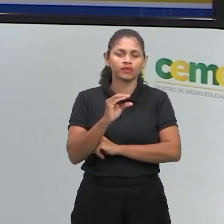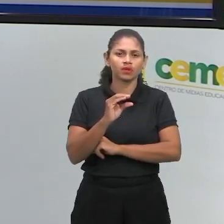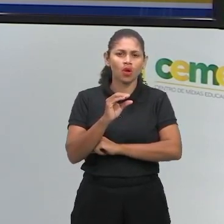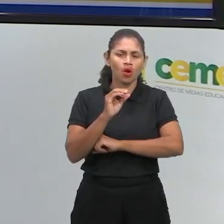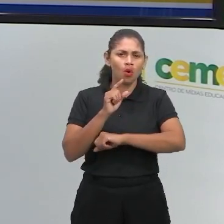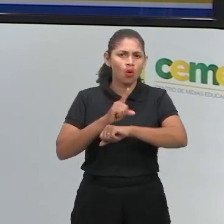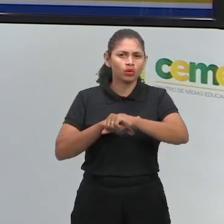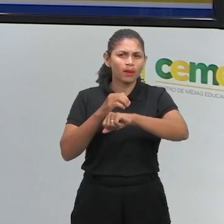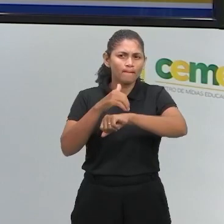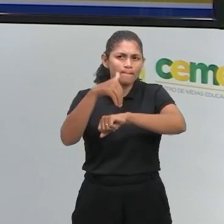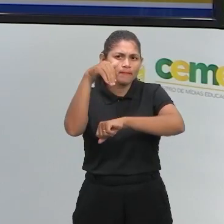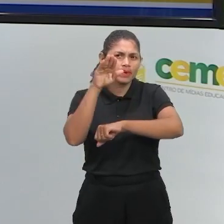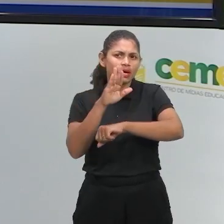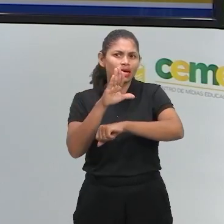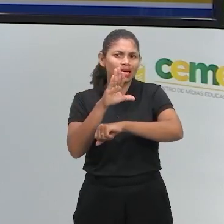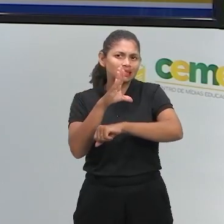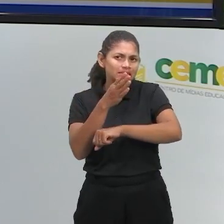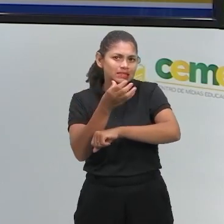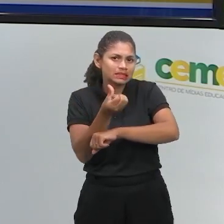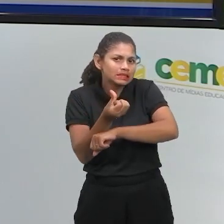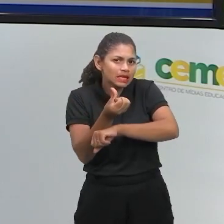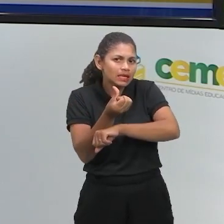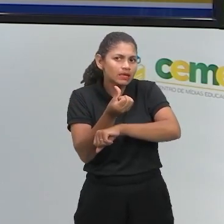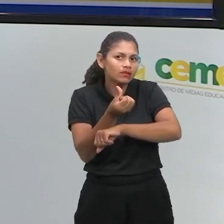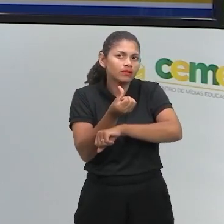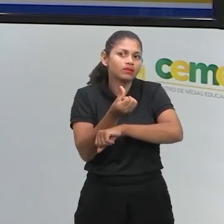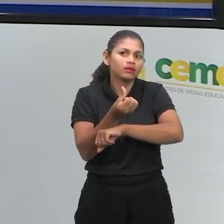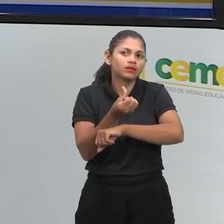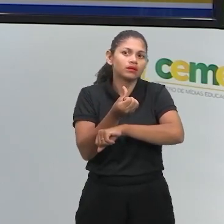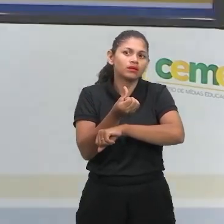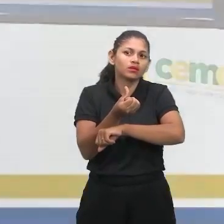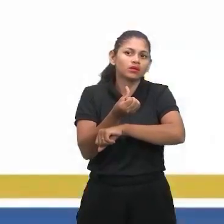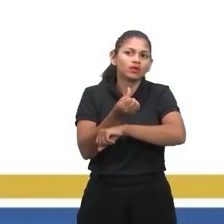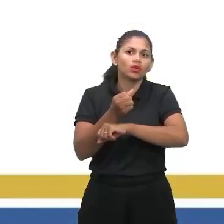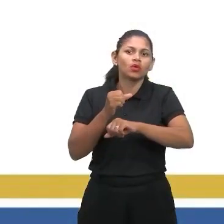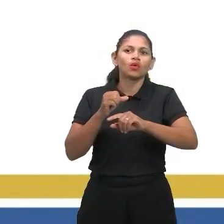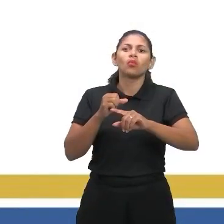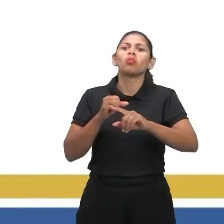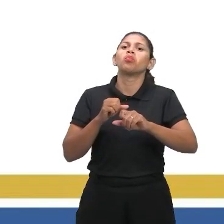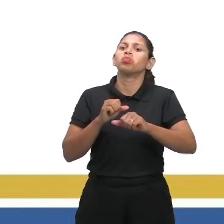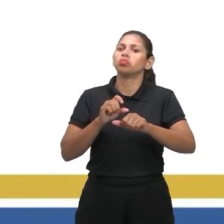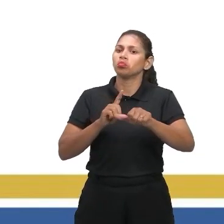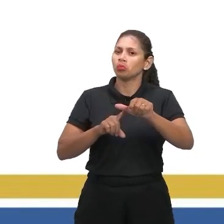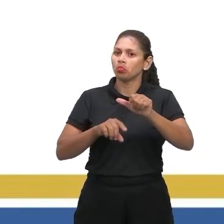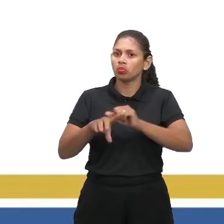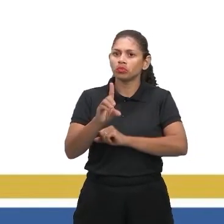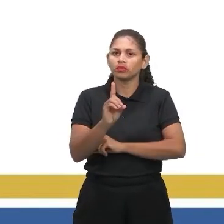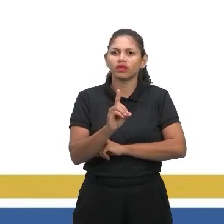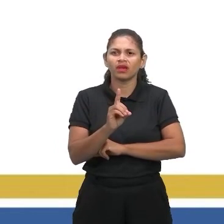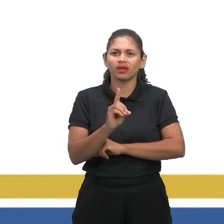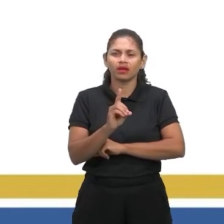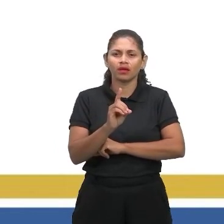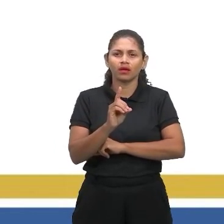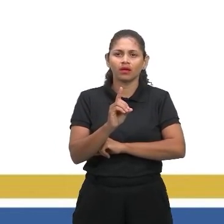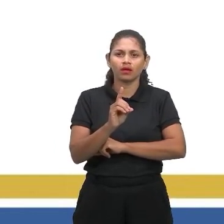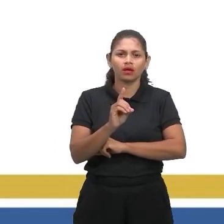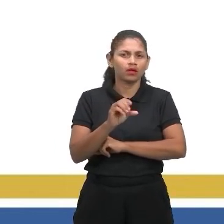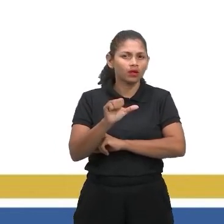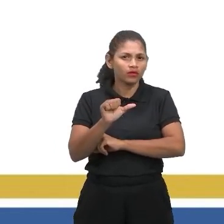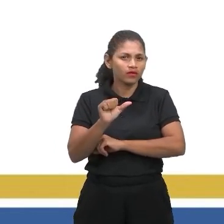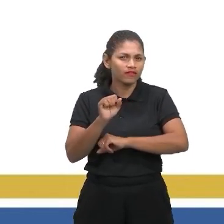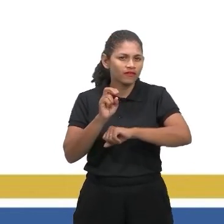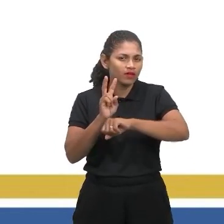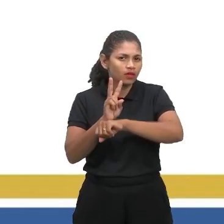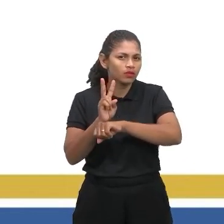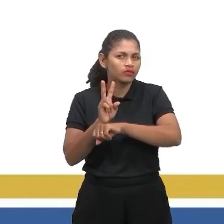tempo na velocidade 10, né? Será que ela passou maior parte do percurso na velocidade 8? Também não, né? E na